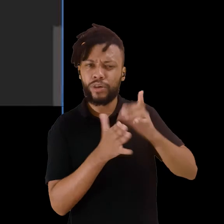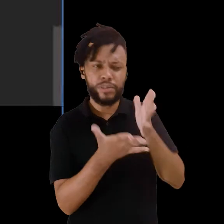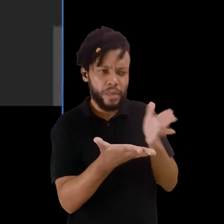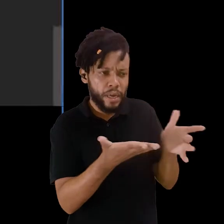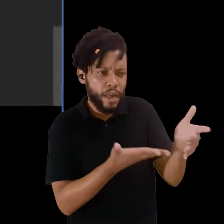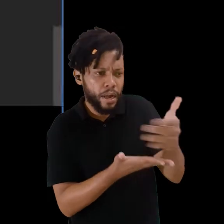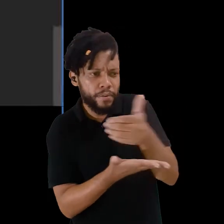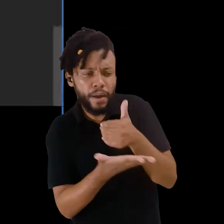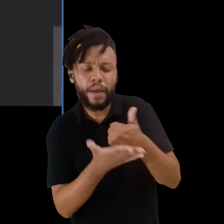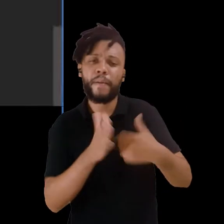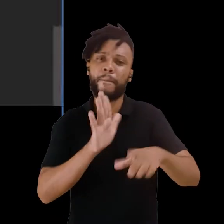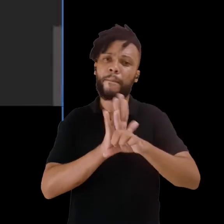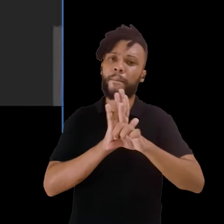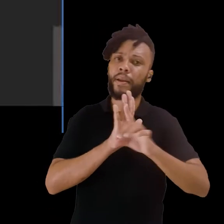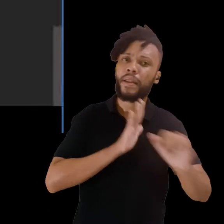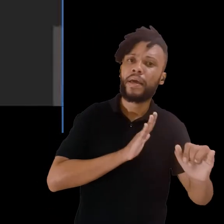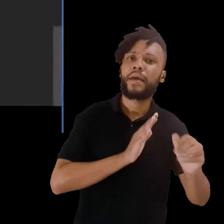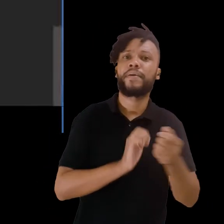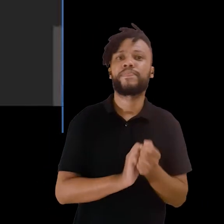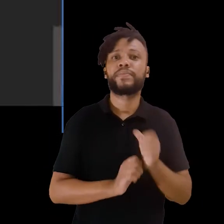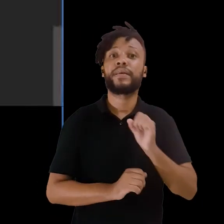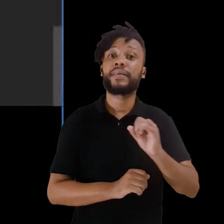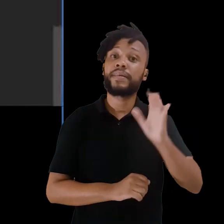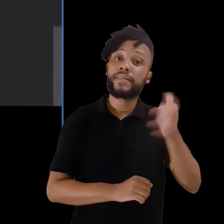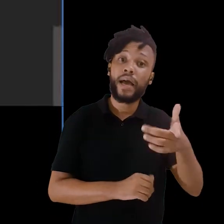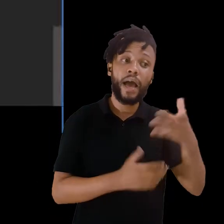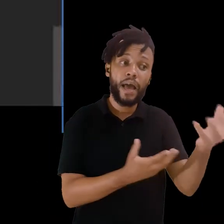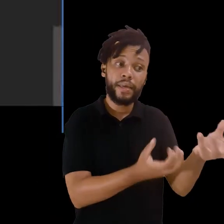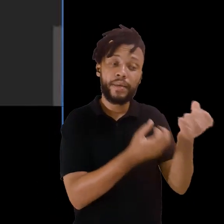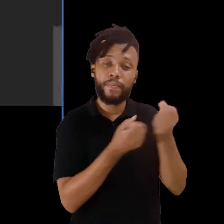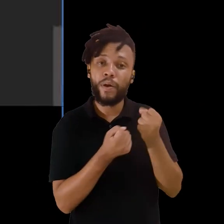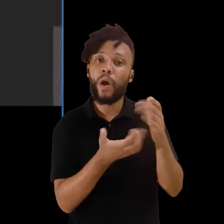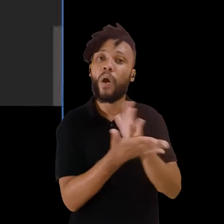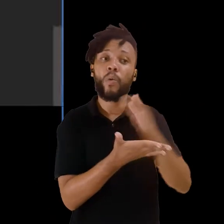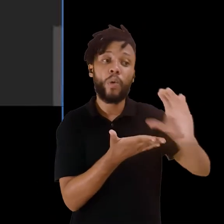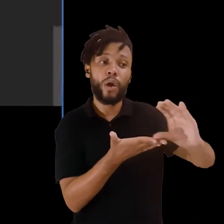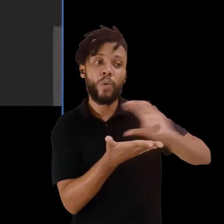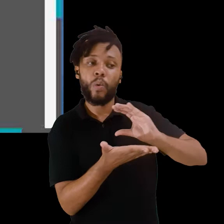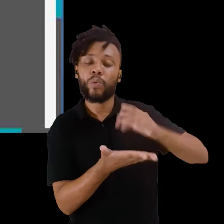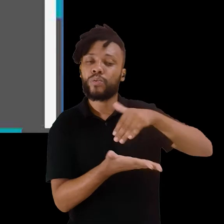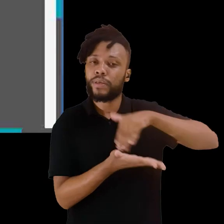recurso através de editais da Secretaria de Estado.